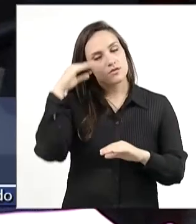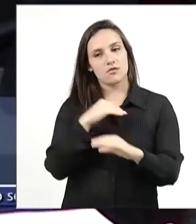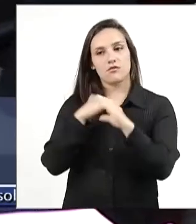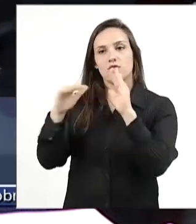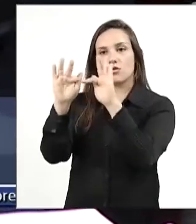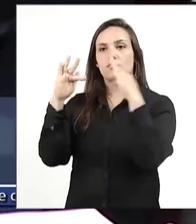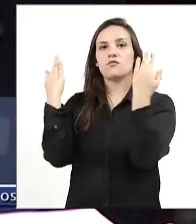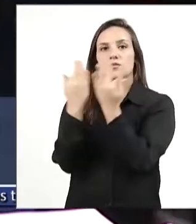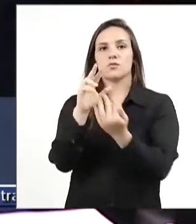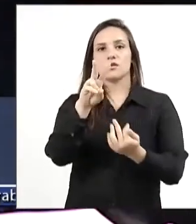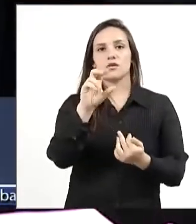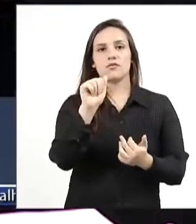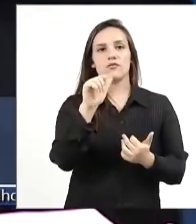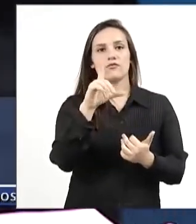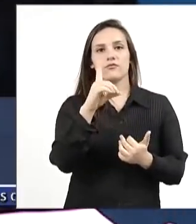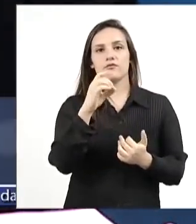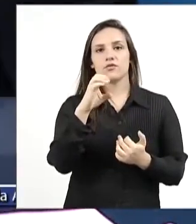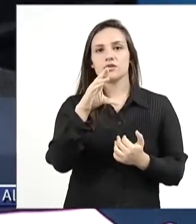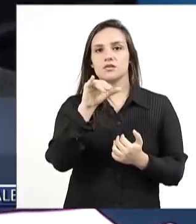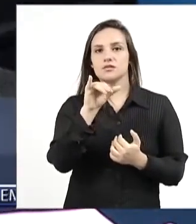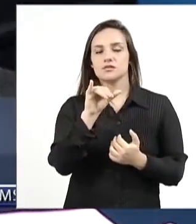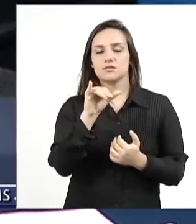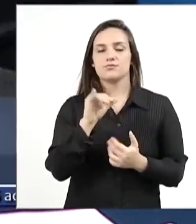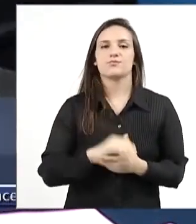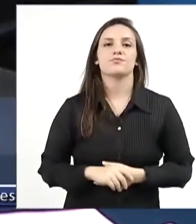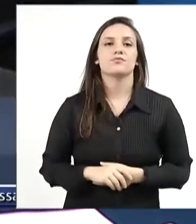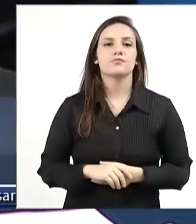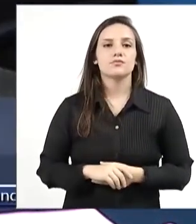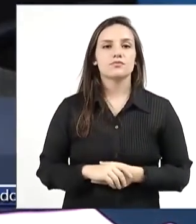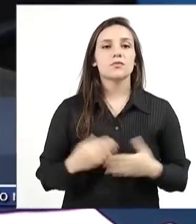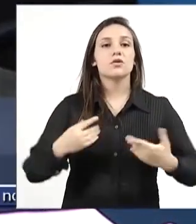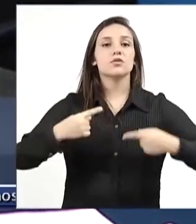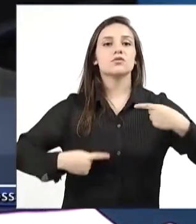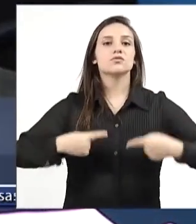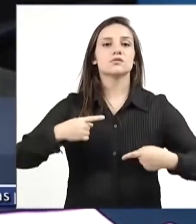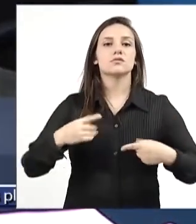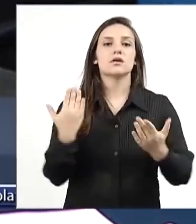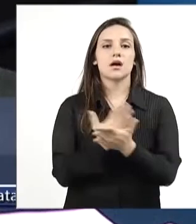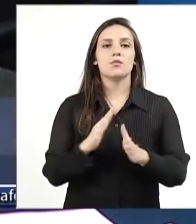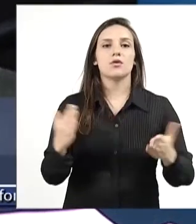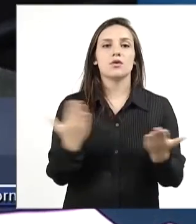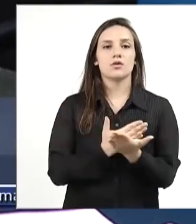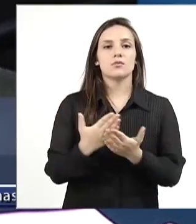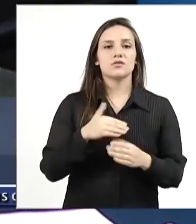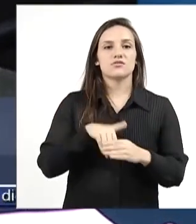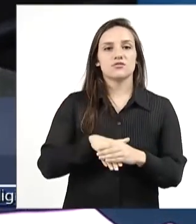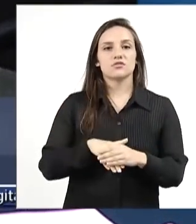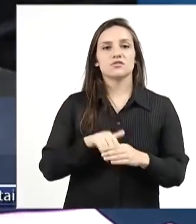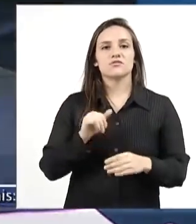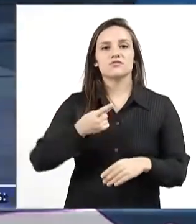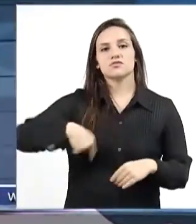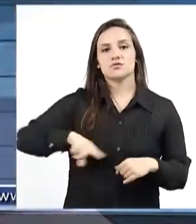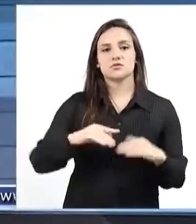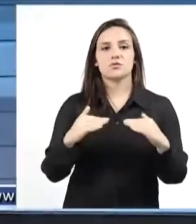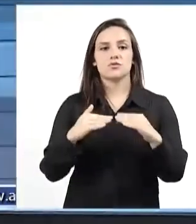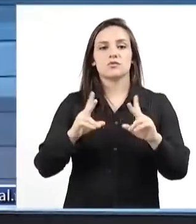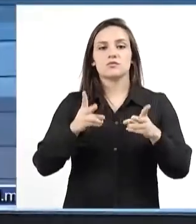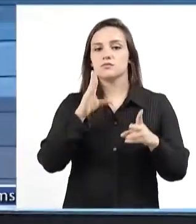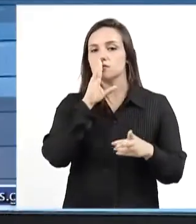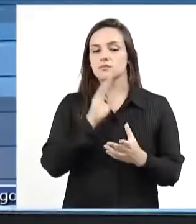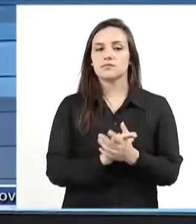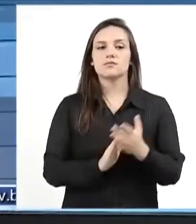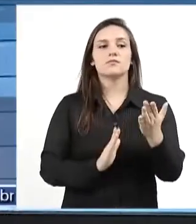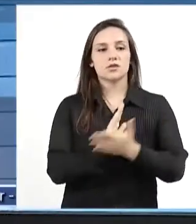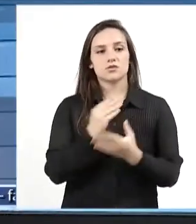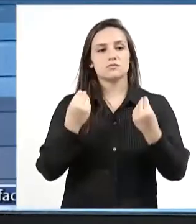endereçada aos familiares de Valdeci José dos Santos. Em discussão, encerrada a discussão e votação, deputados que aprovam permaneçam como se encontra